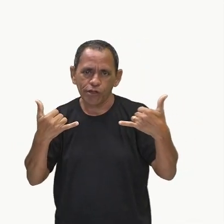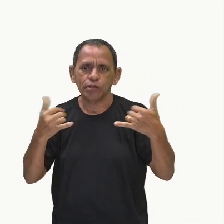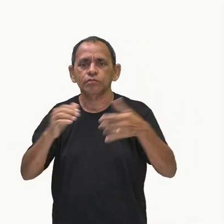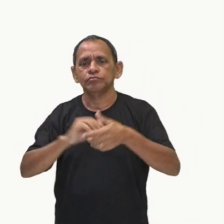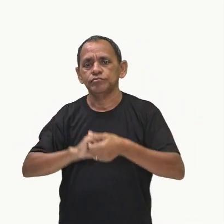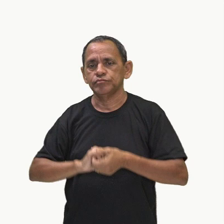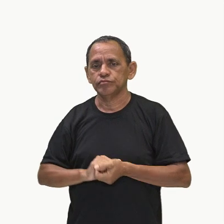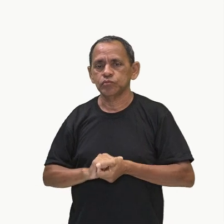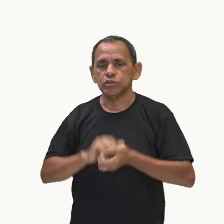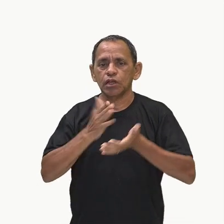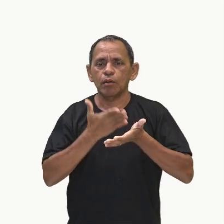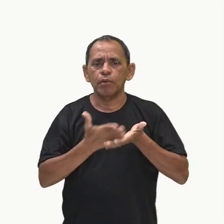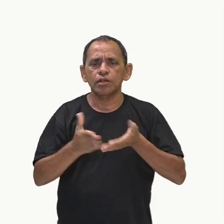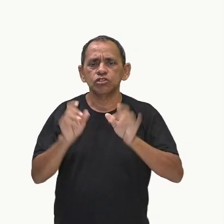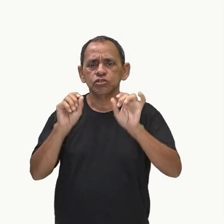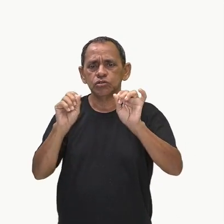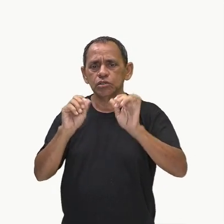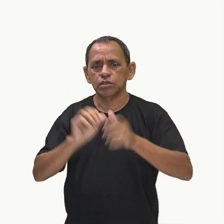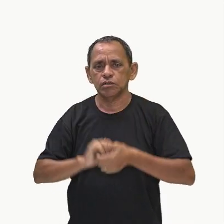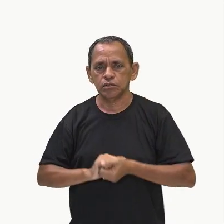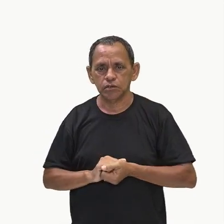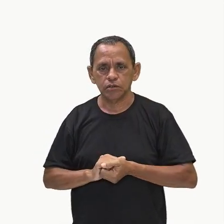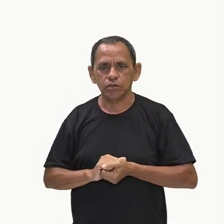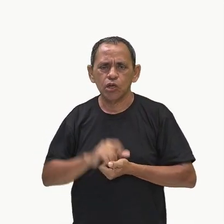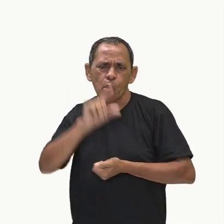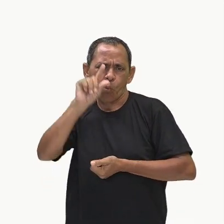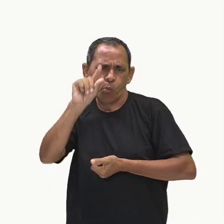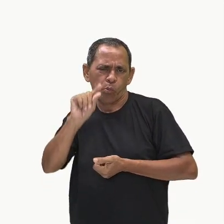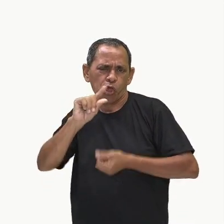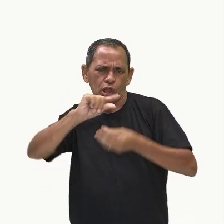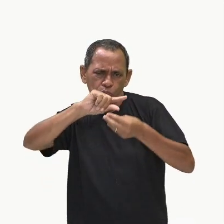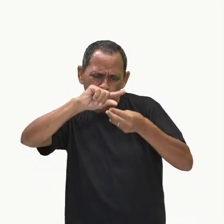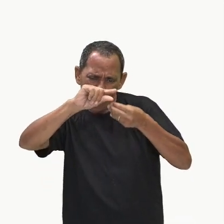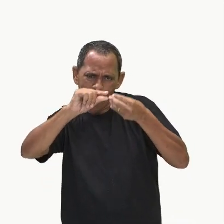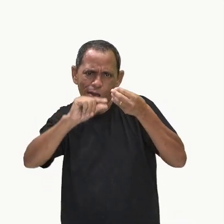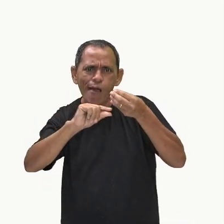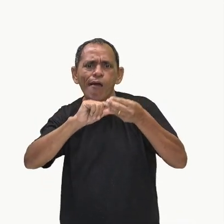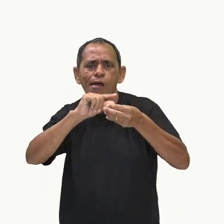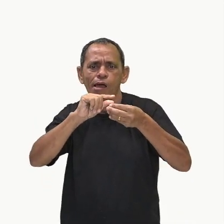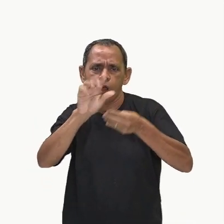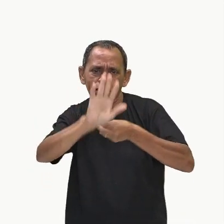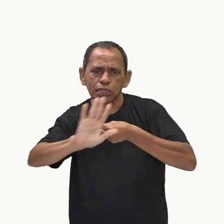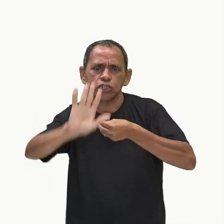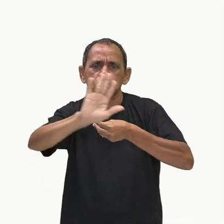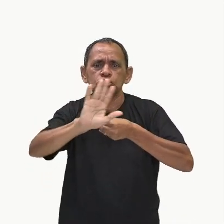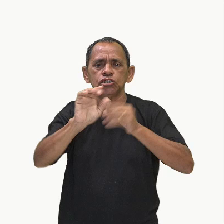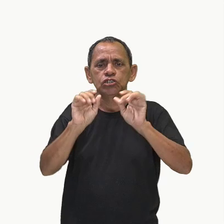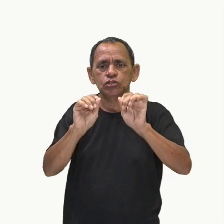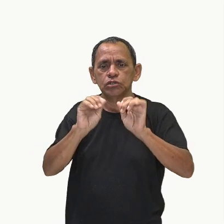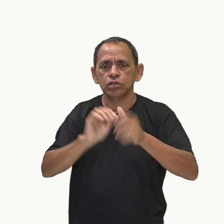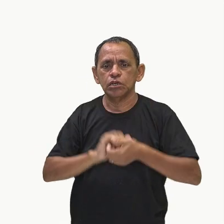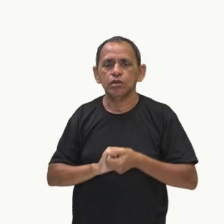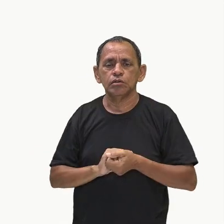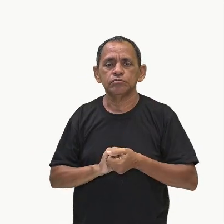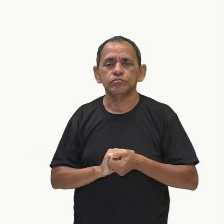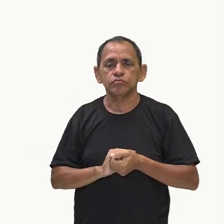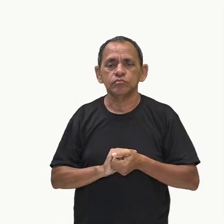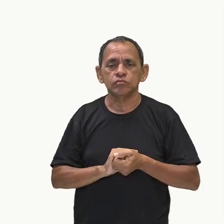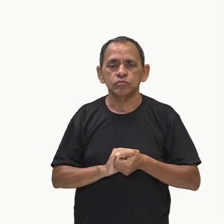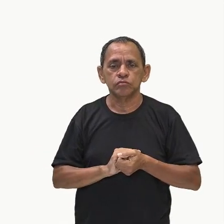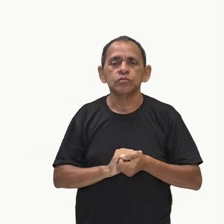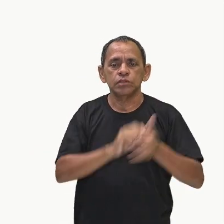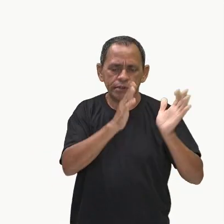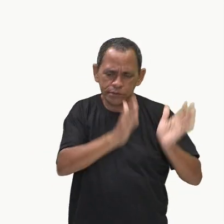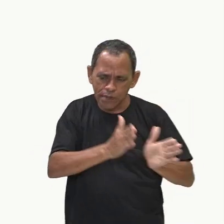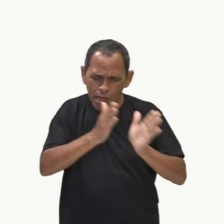a partir de um pequeno fragmento, uma pequena sequência de pares